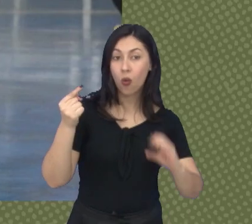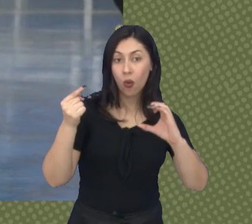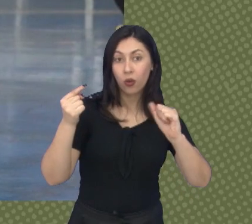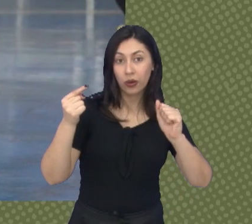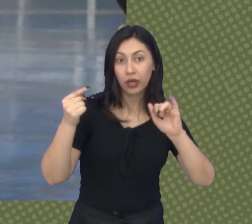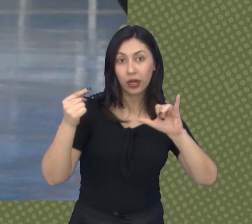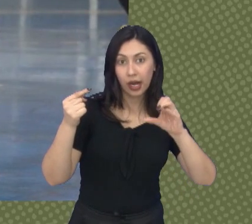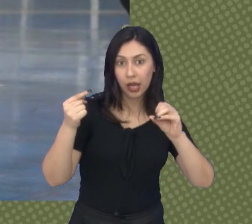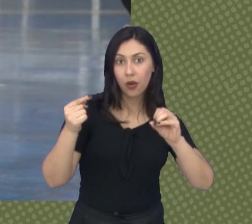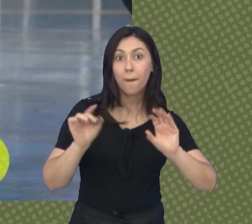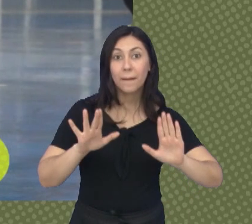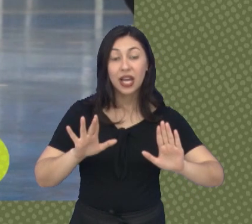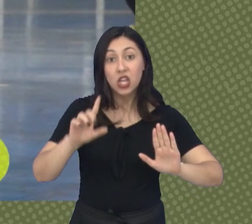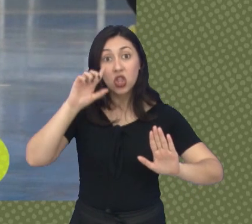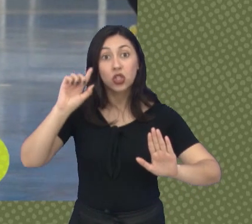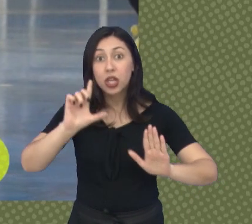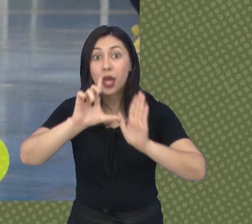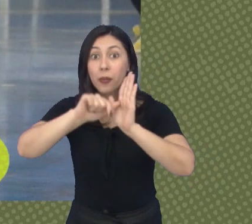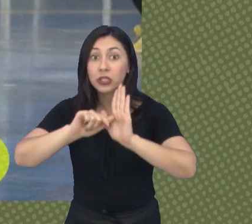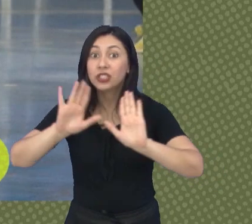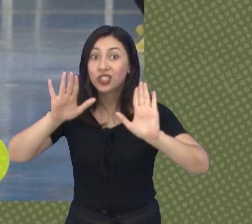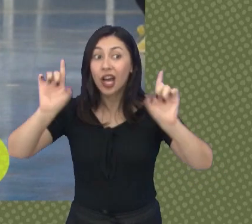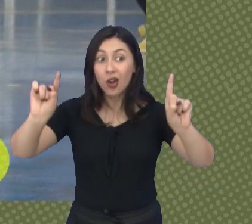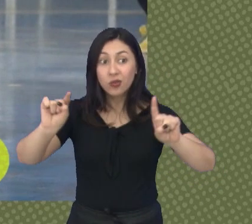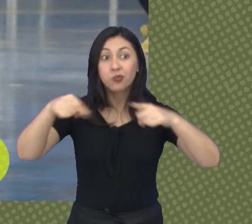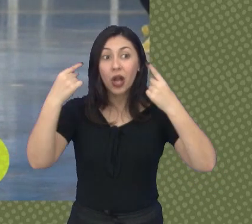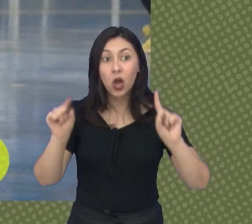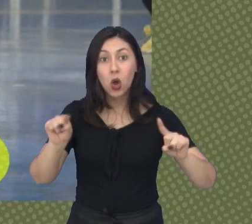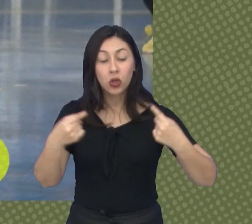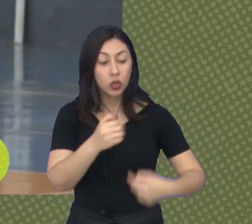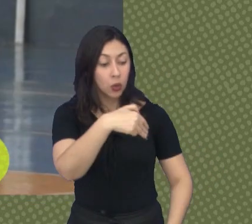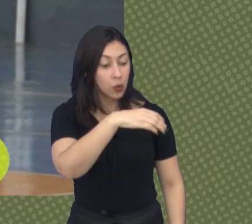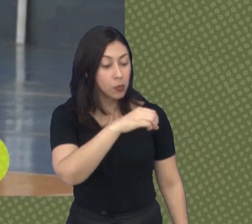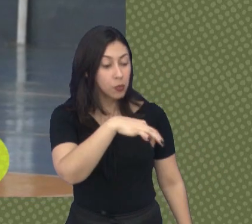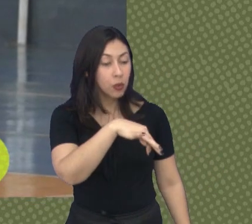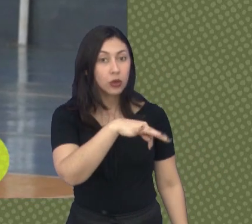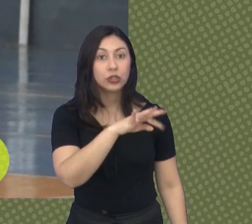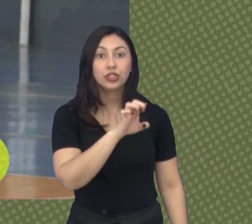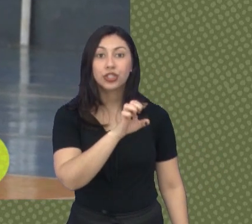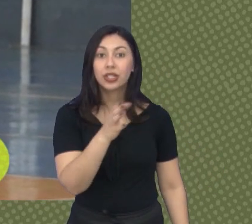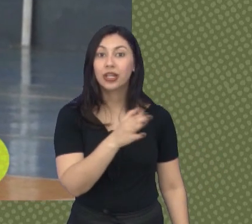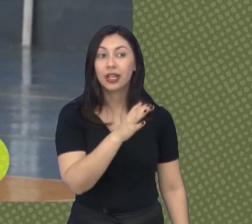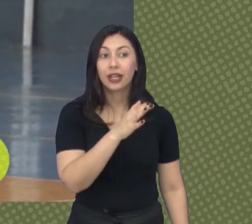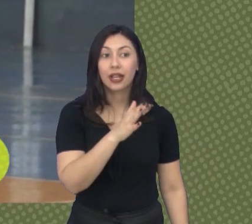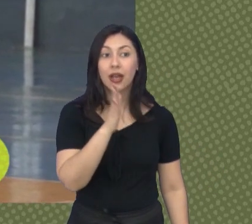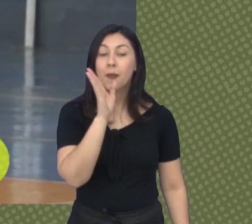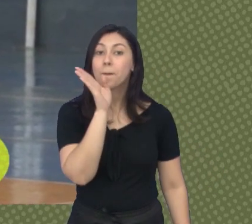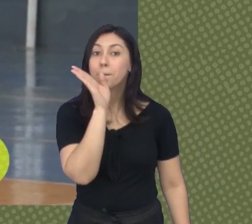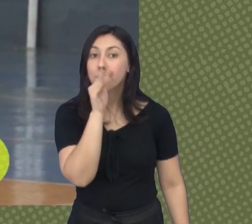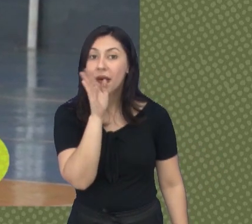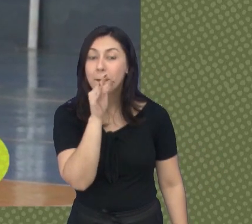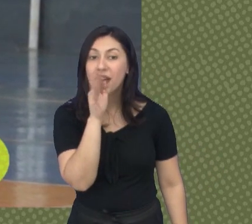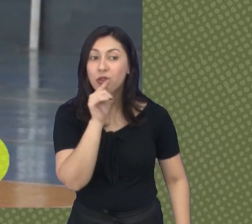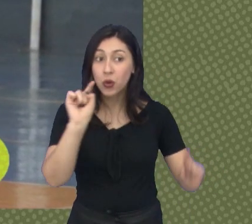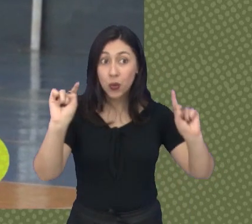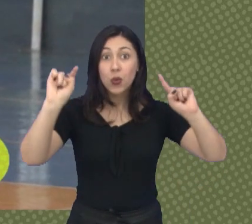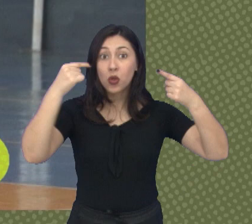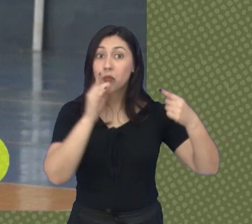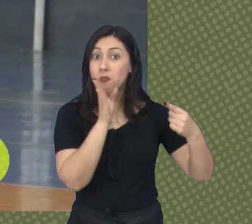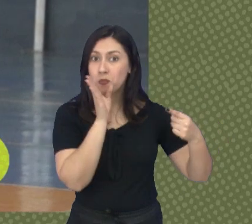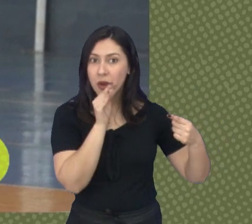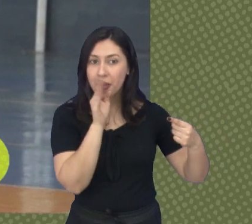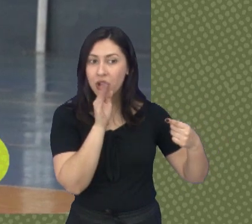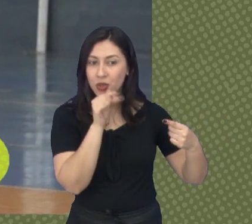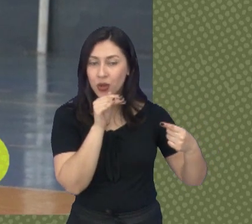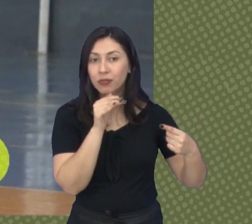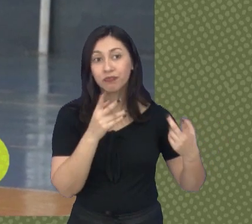para enfrentar o Monte Azul no ginásio Sérgio Zaccarelli, em Bebedouro, que Monte Azul não tem ginásio bom, para enfrentar a equipe do Monte Azul,